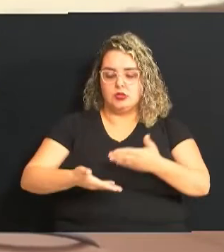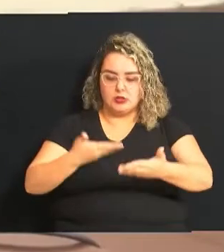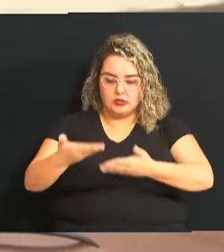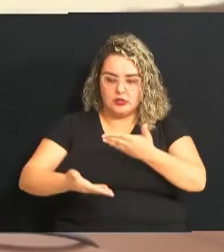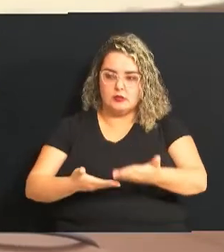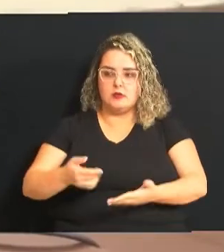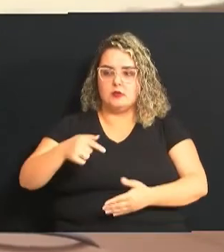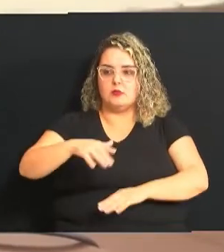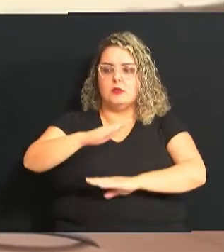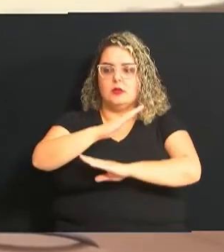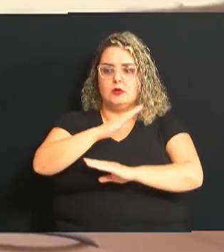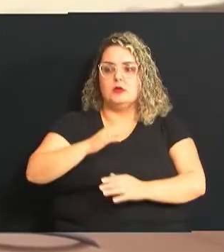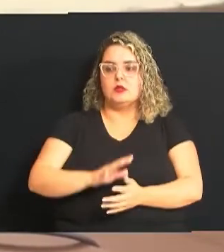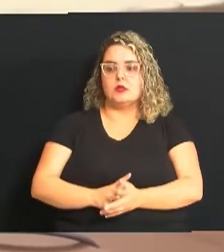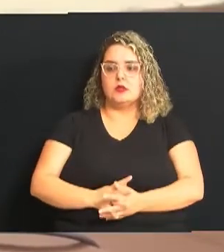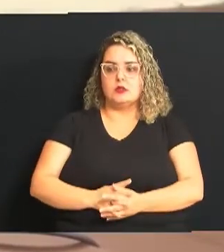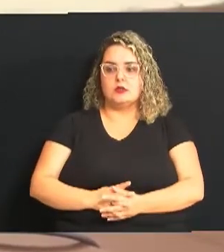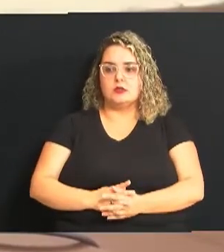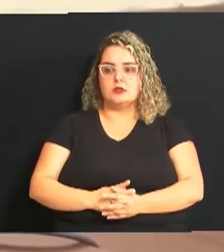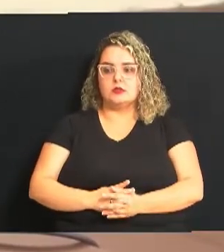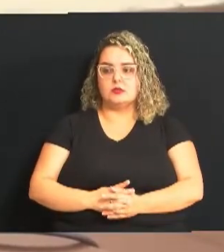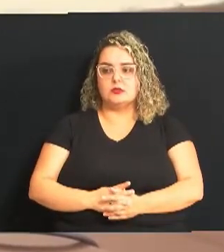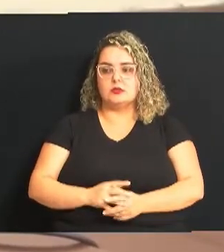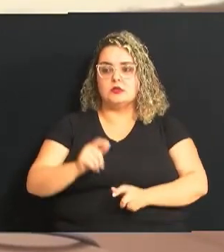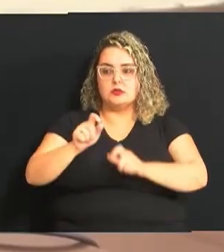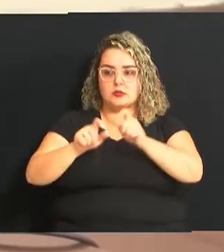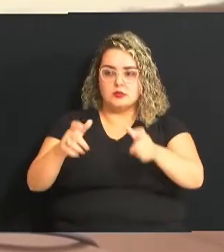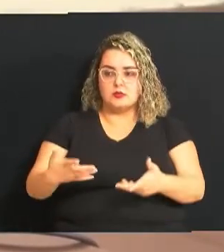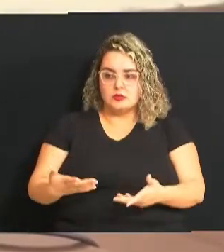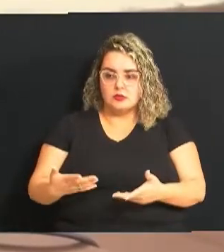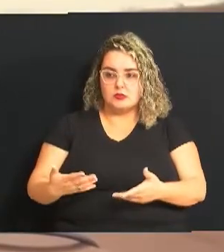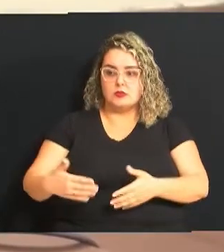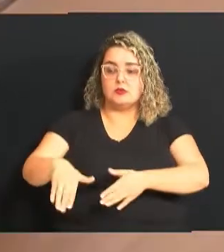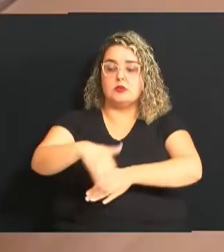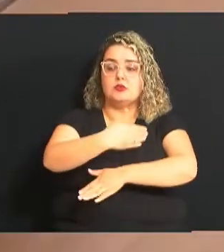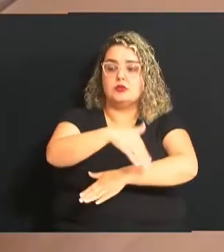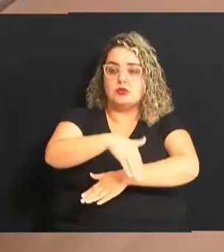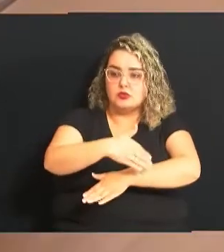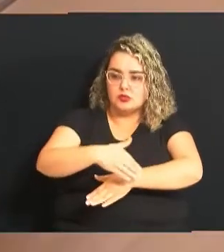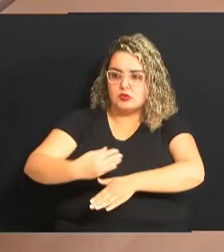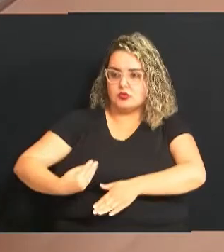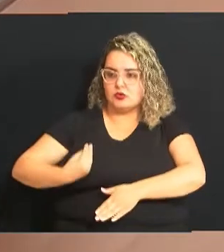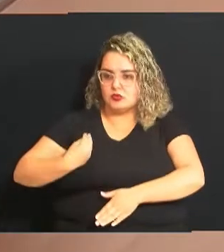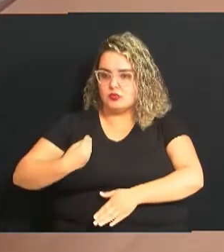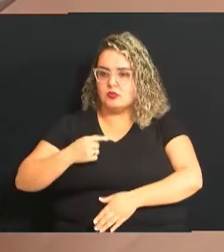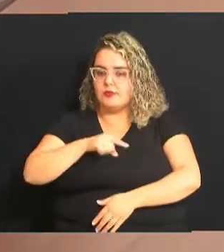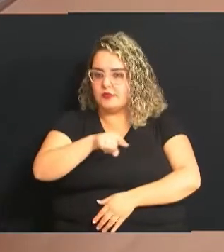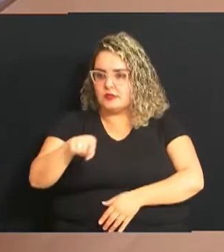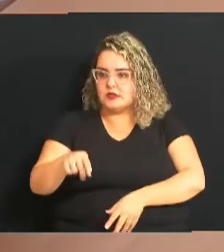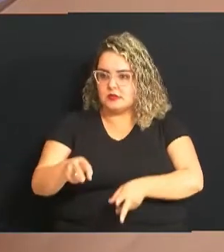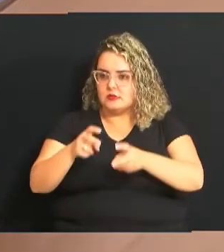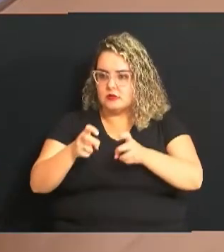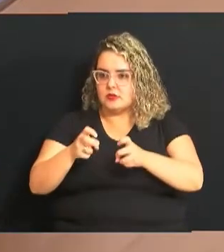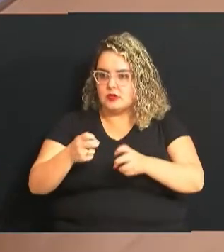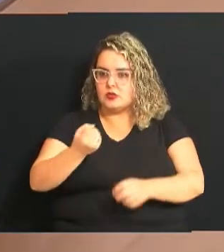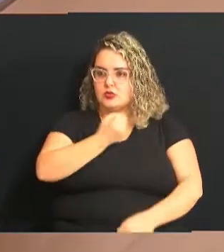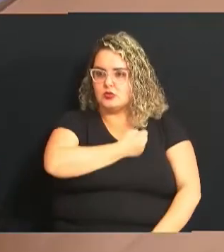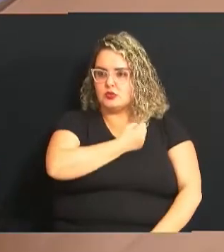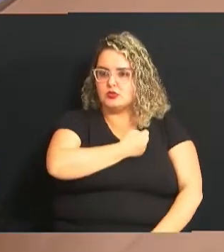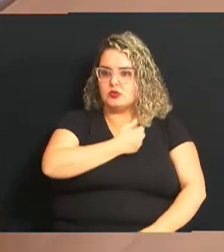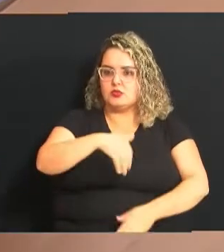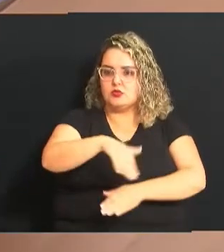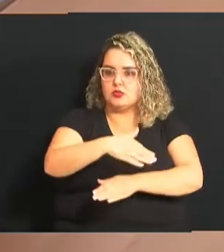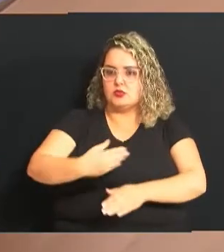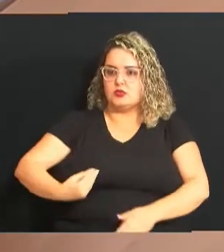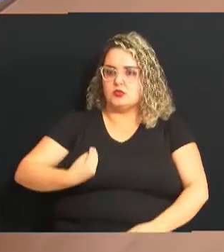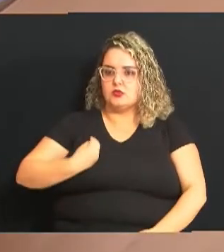essa Câmara, a questão das pessoas em situação de rua. Vocês percebem que também aumentou o número de